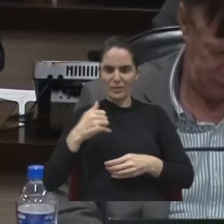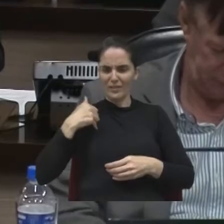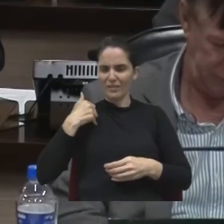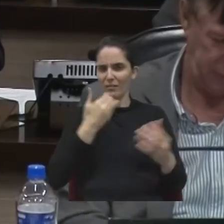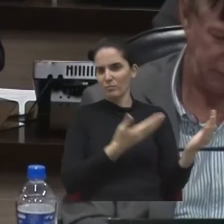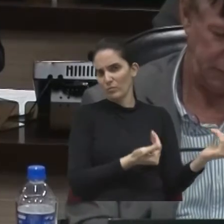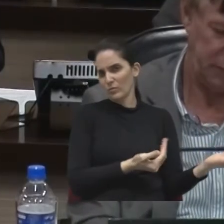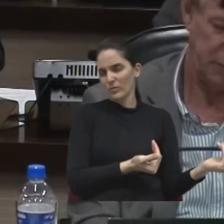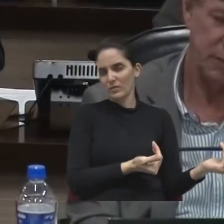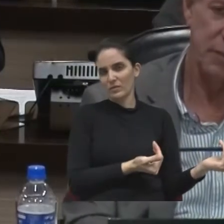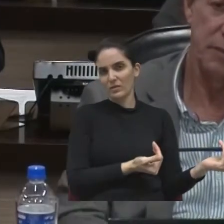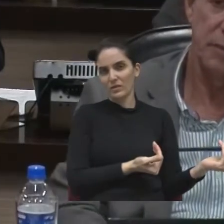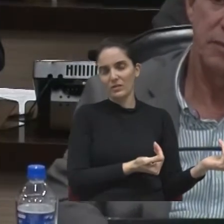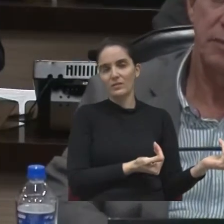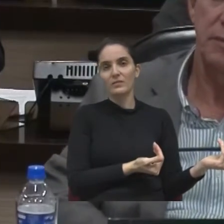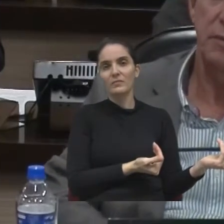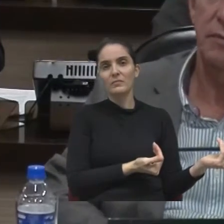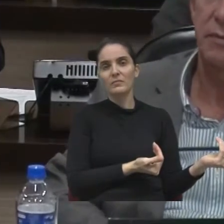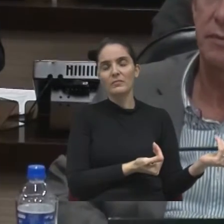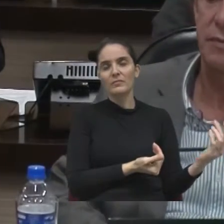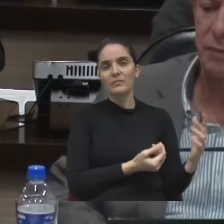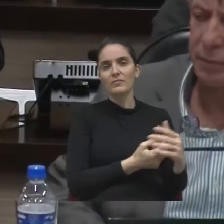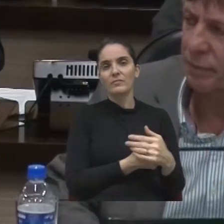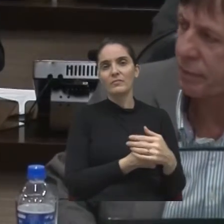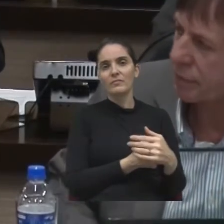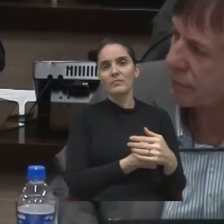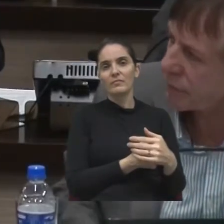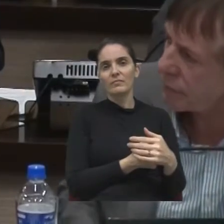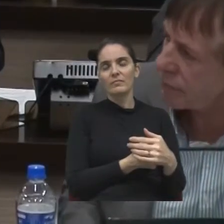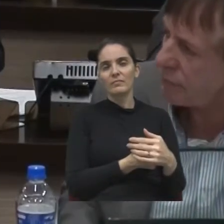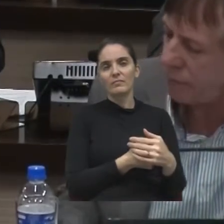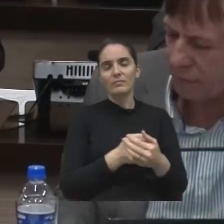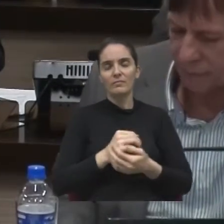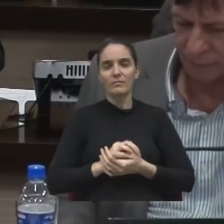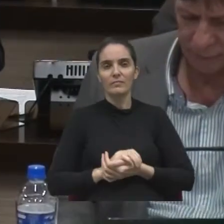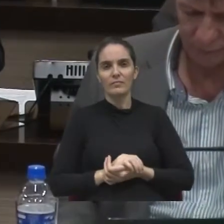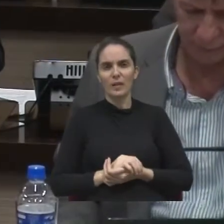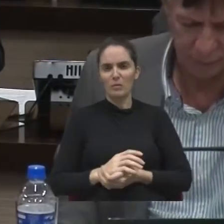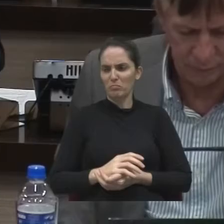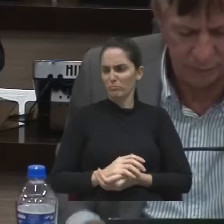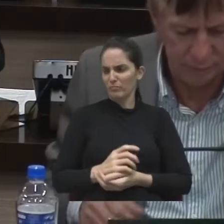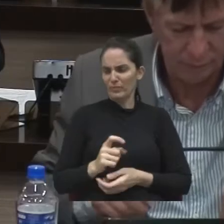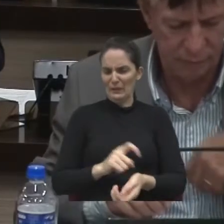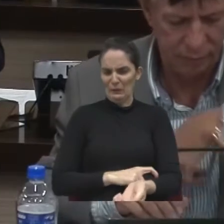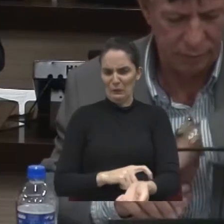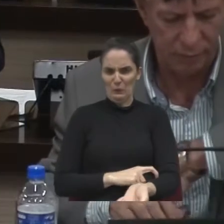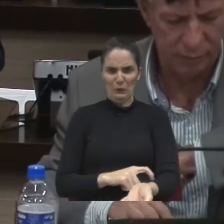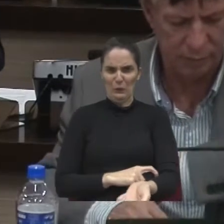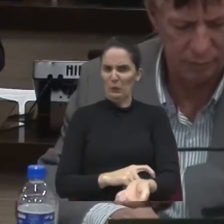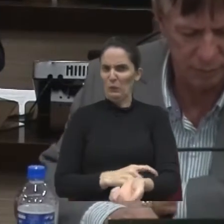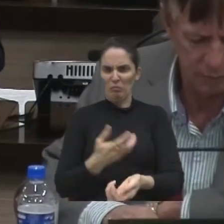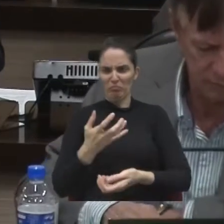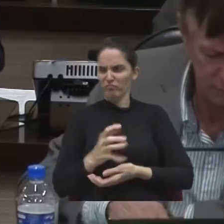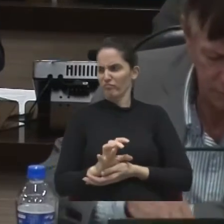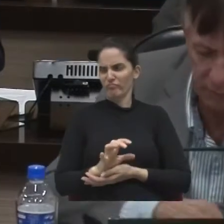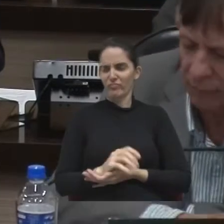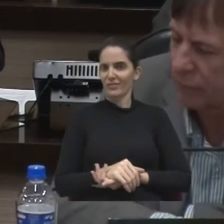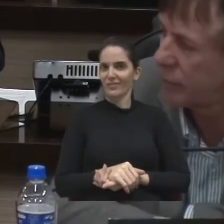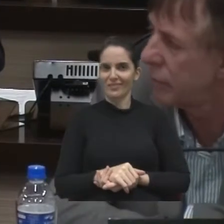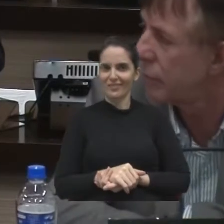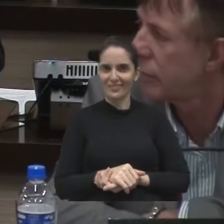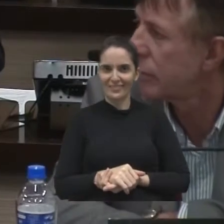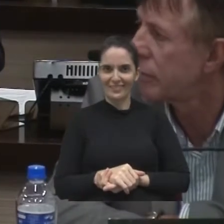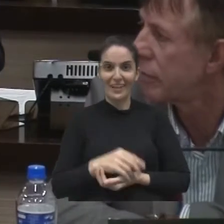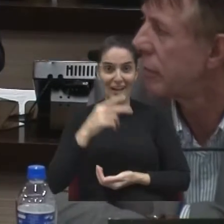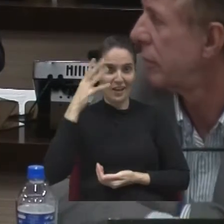aquela, assim, são poucos revoltados, né? Ele bem disse, e eu me lembro do meu